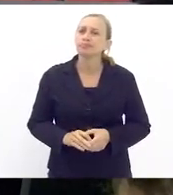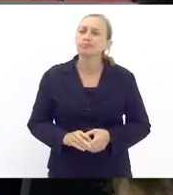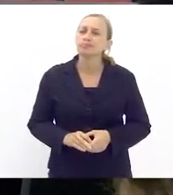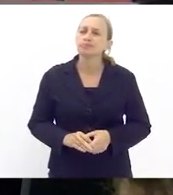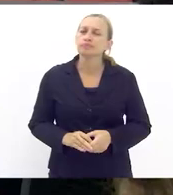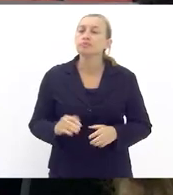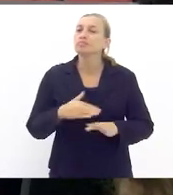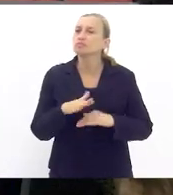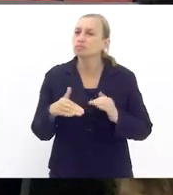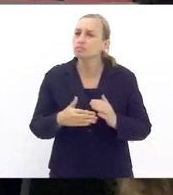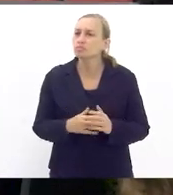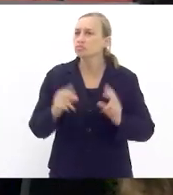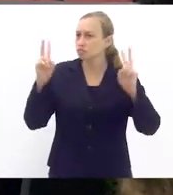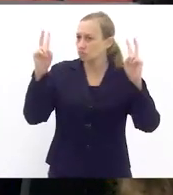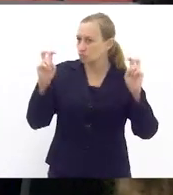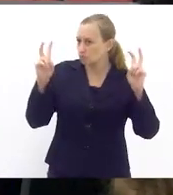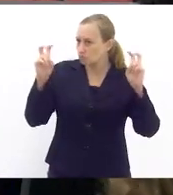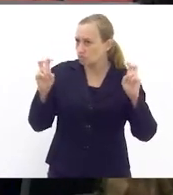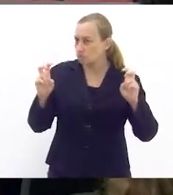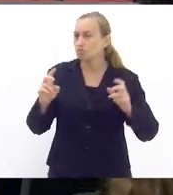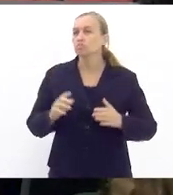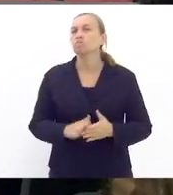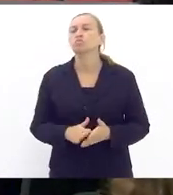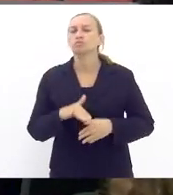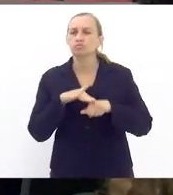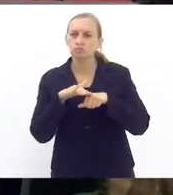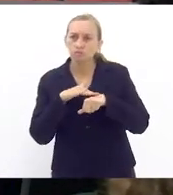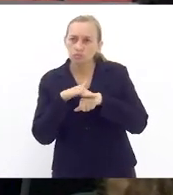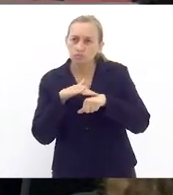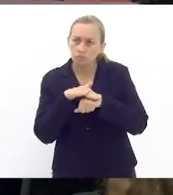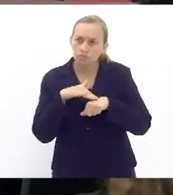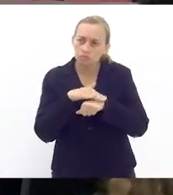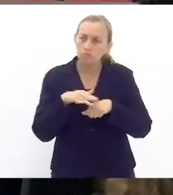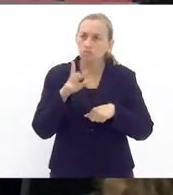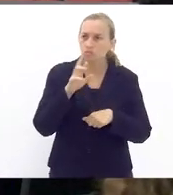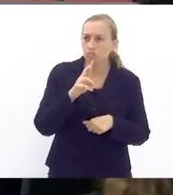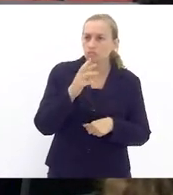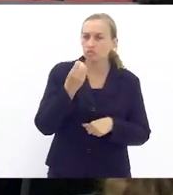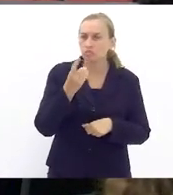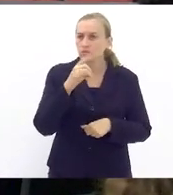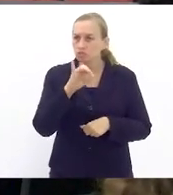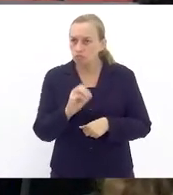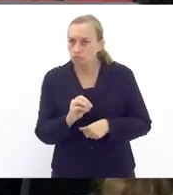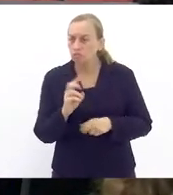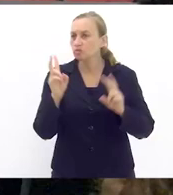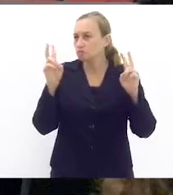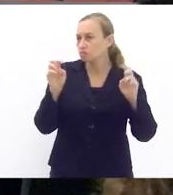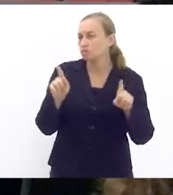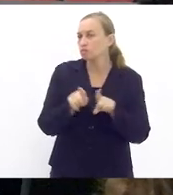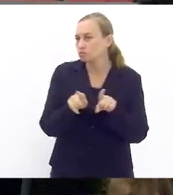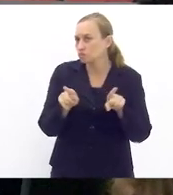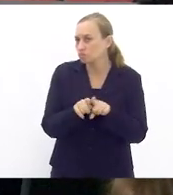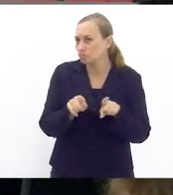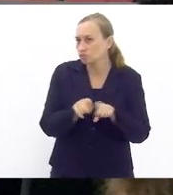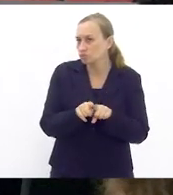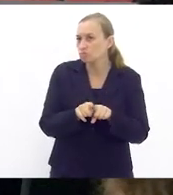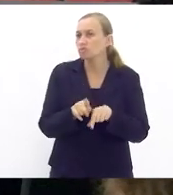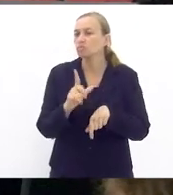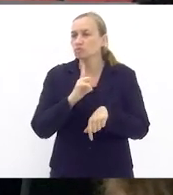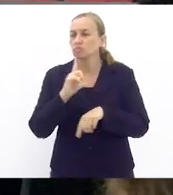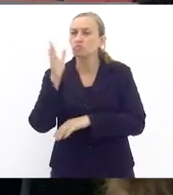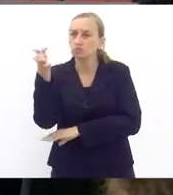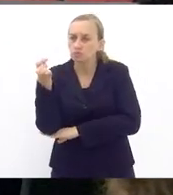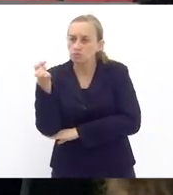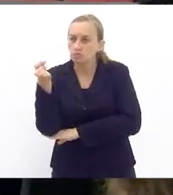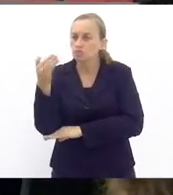todos esses assuntos eu venho conversando o Rodrigo essa questão também que tem um hotel ali